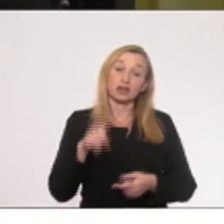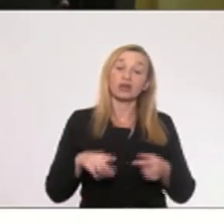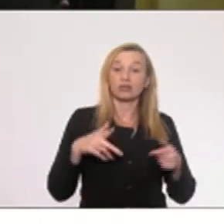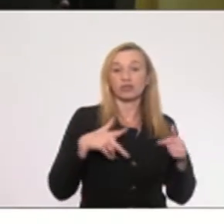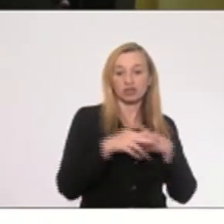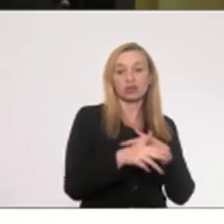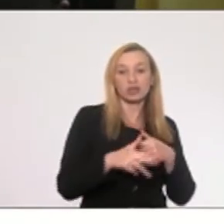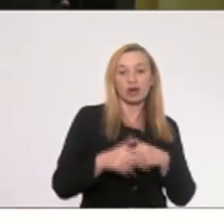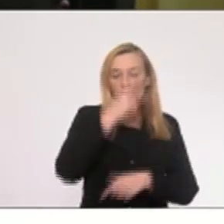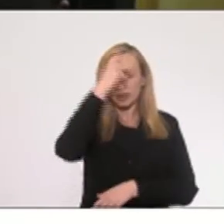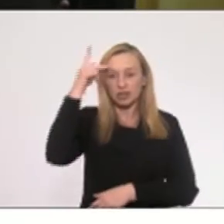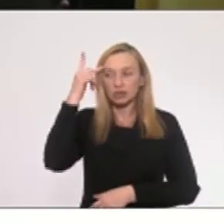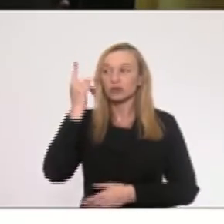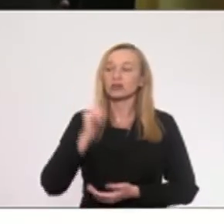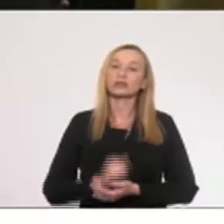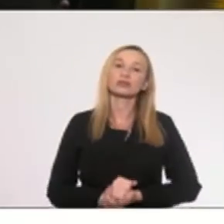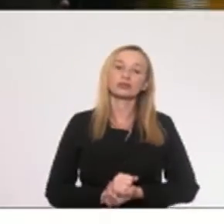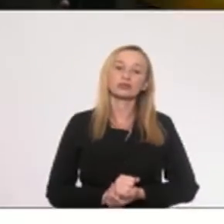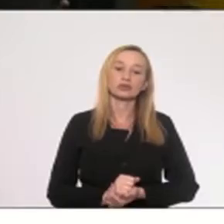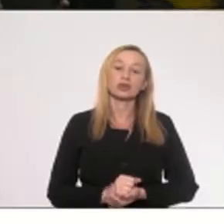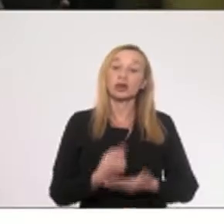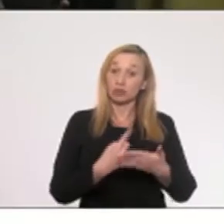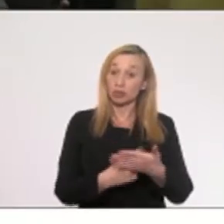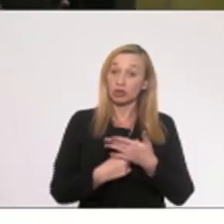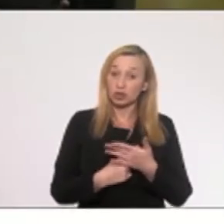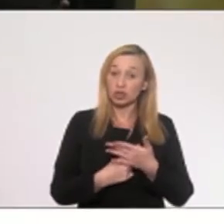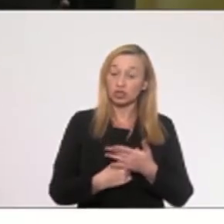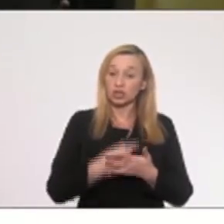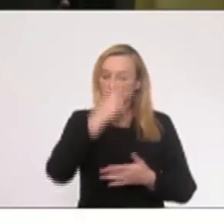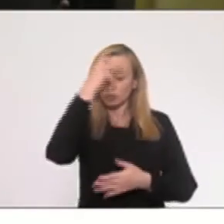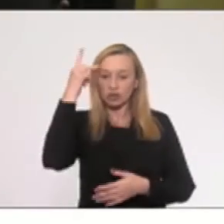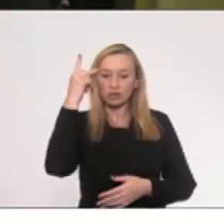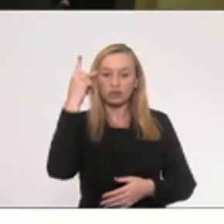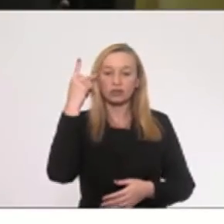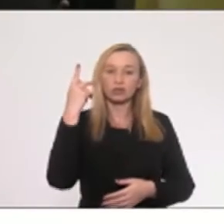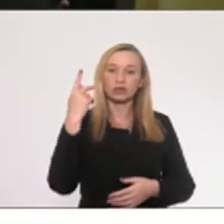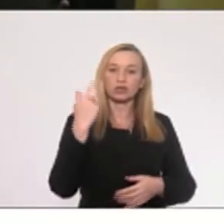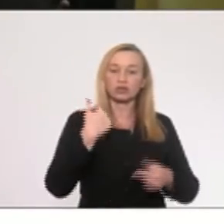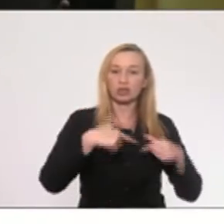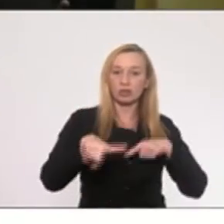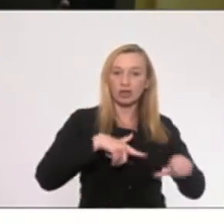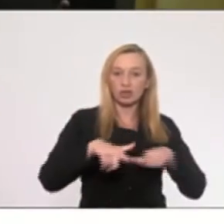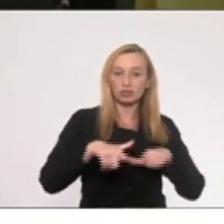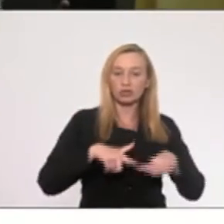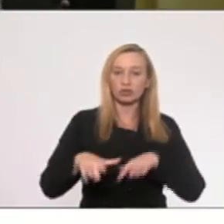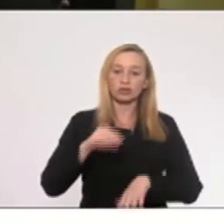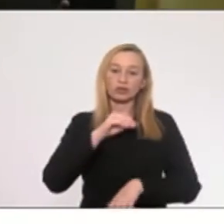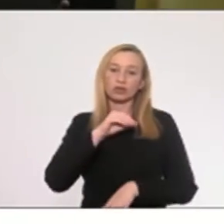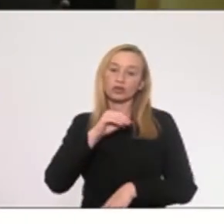servidor. Então, aqui, em defesa do servidor do Rio de Janeiro, eu sou contrário à emenda.